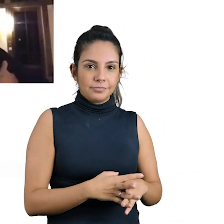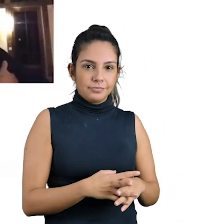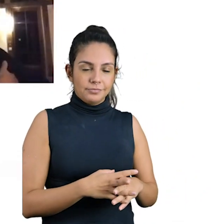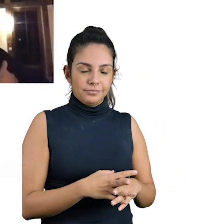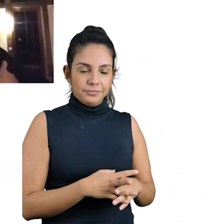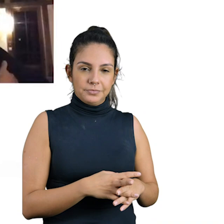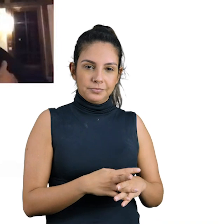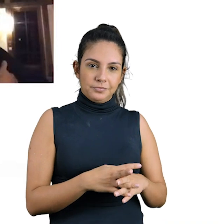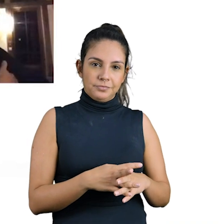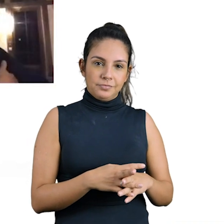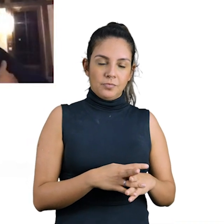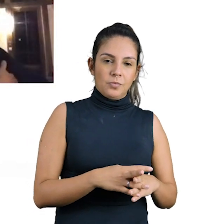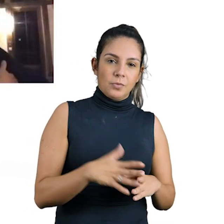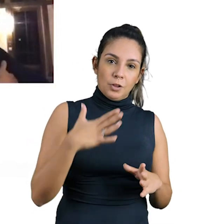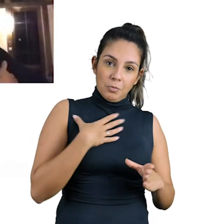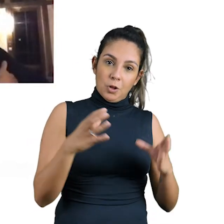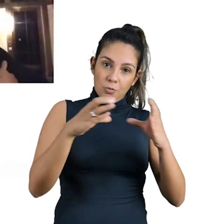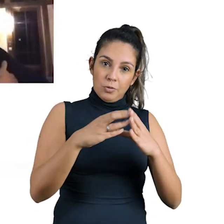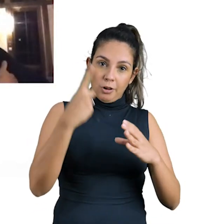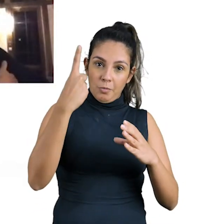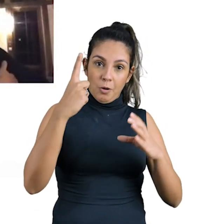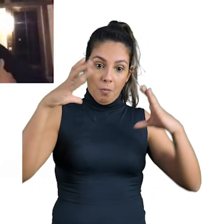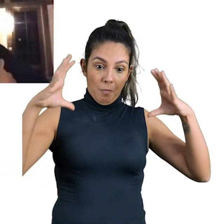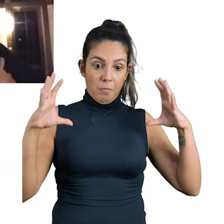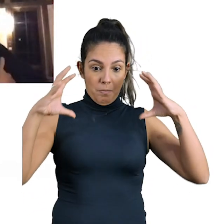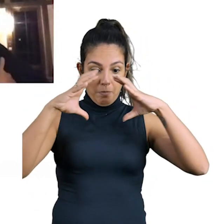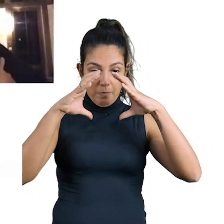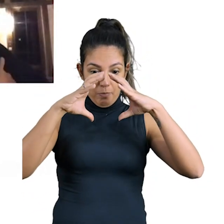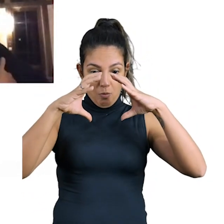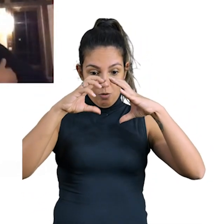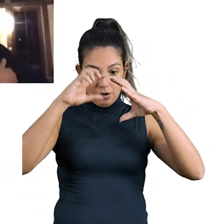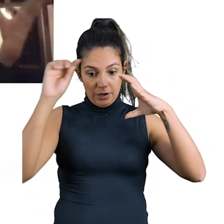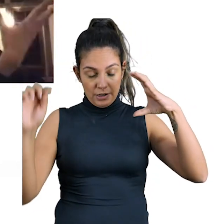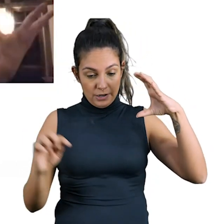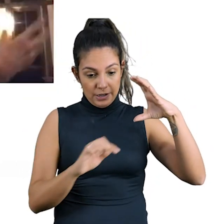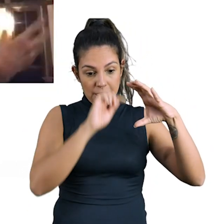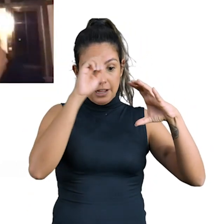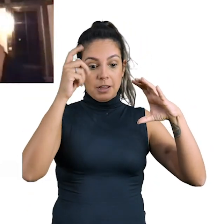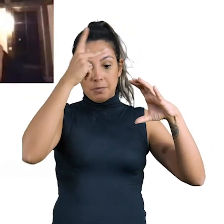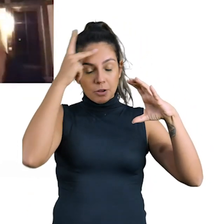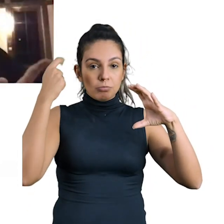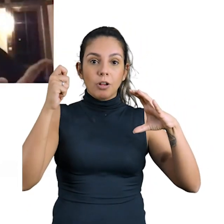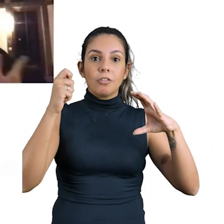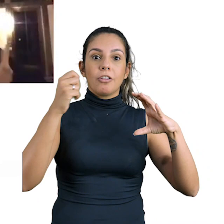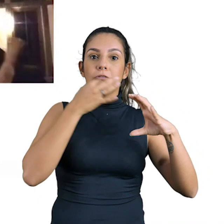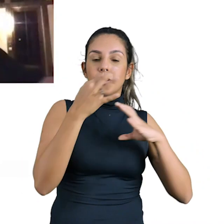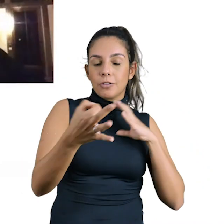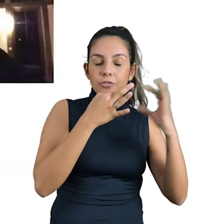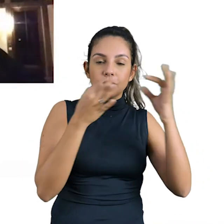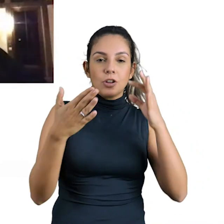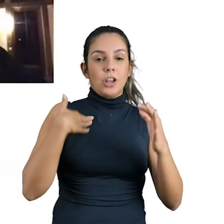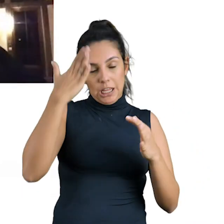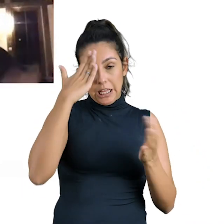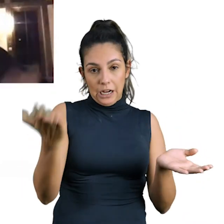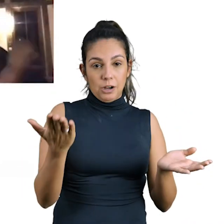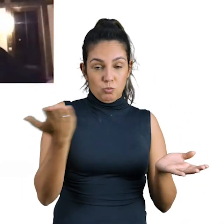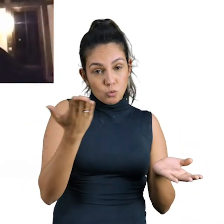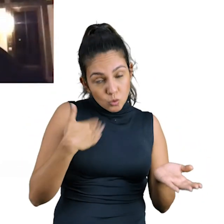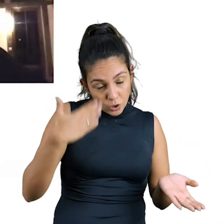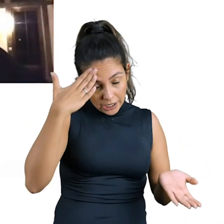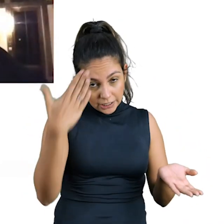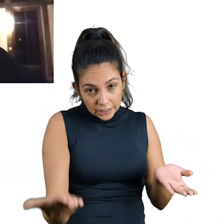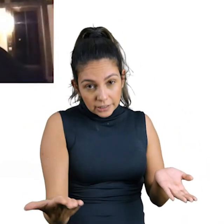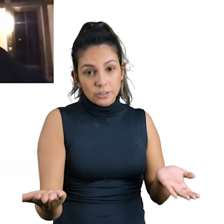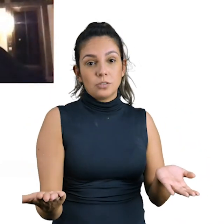eu tenho que tirar essa caricatura, porque talvez o meu grupo é uma bolha, mas eu tenho pessoas que comentam, é por isso que eu